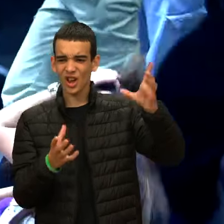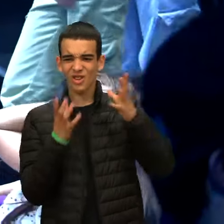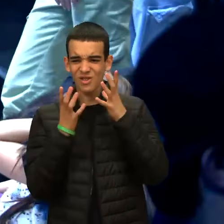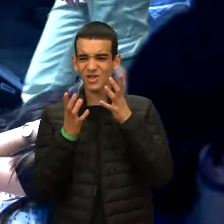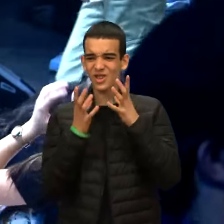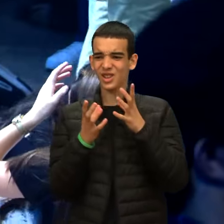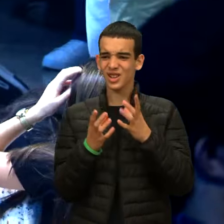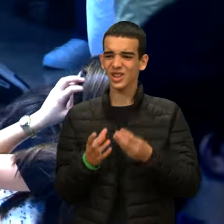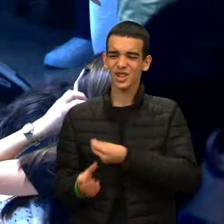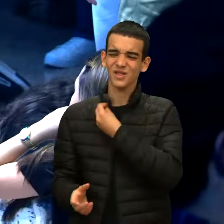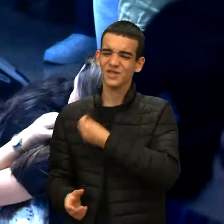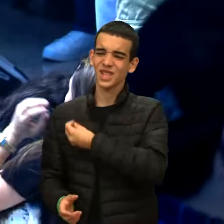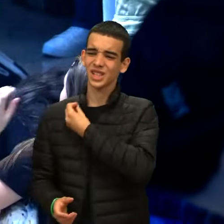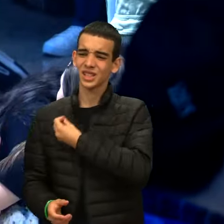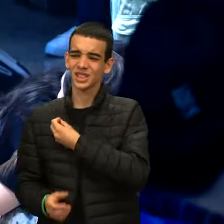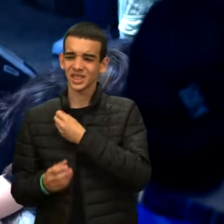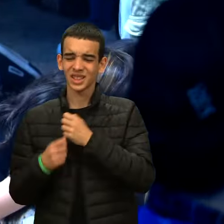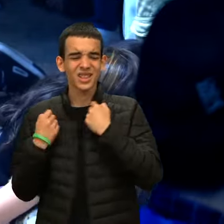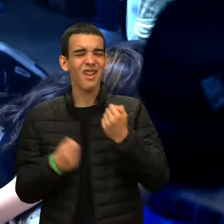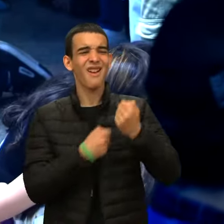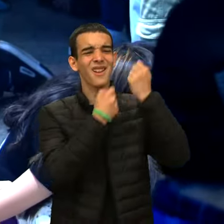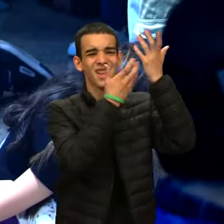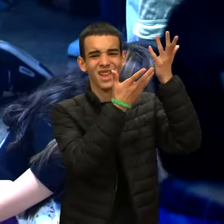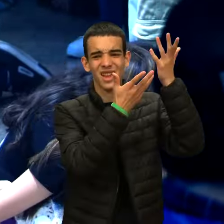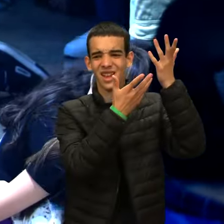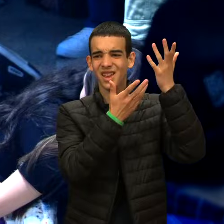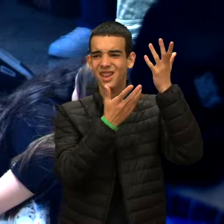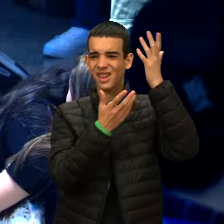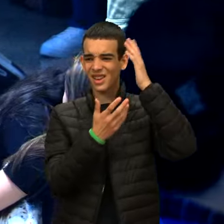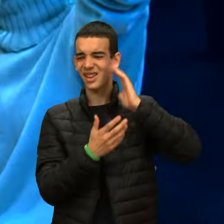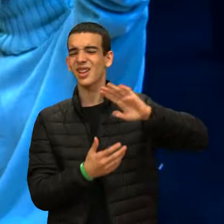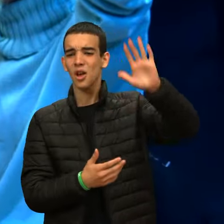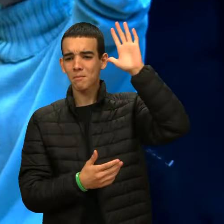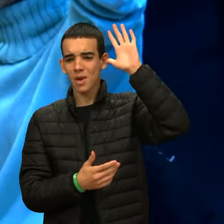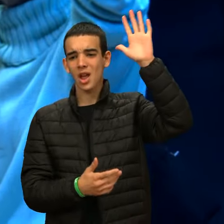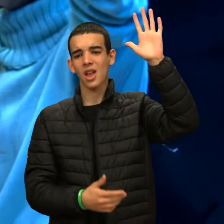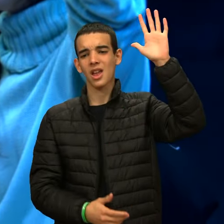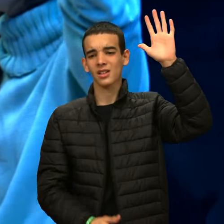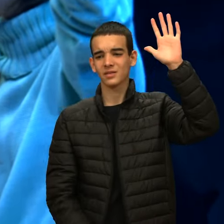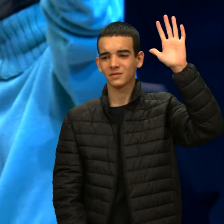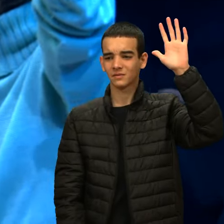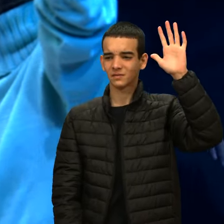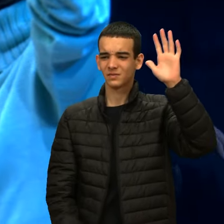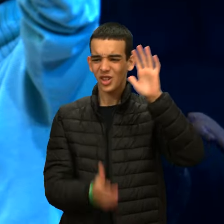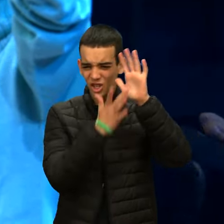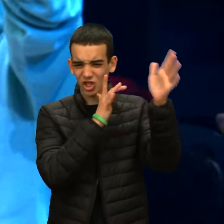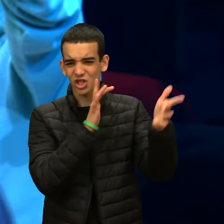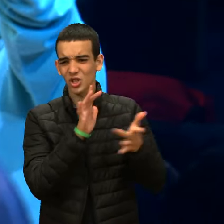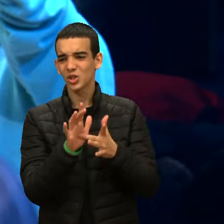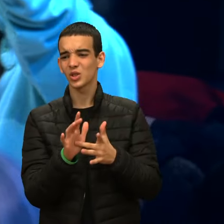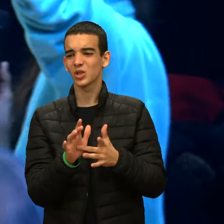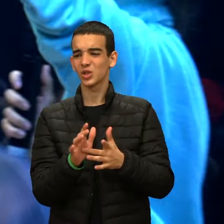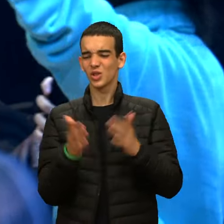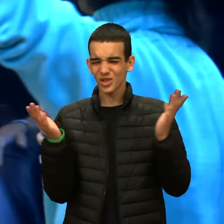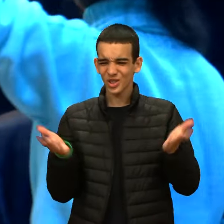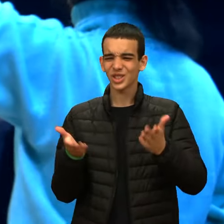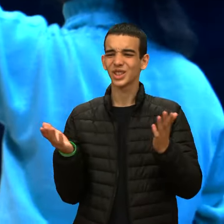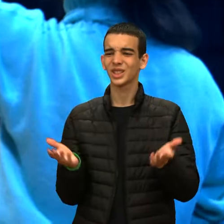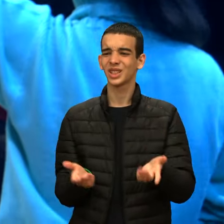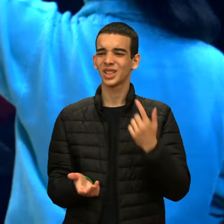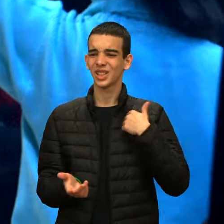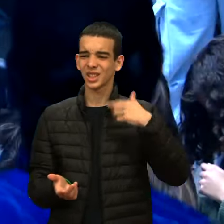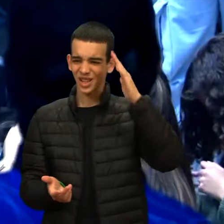lugar para que você possa decidir falar: Jesus, hoje eu entendi que eu fui criado para estar perto do Senhor, mas